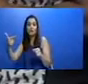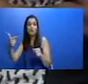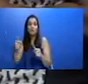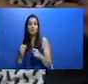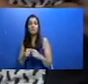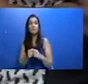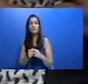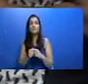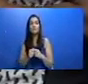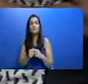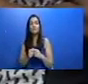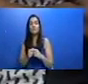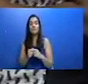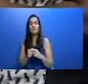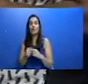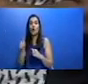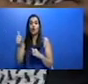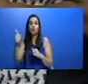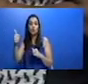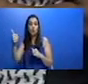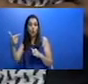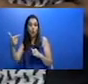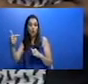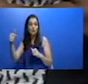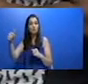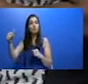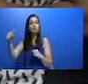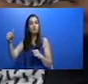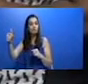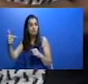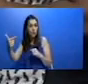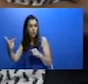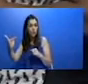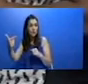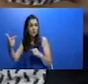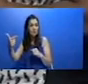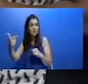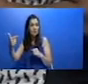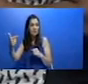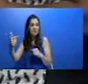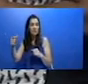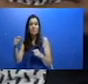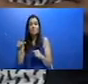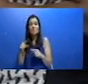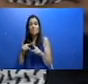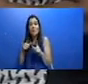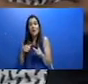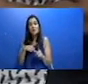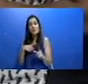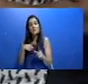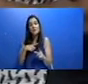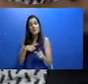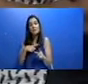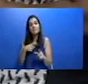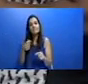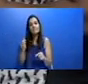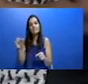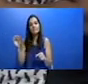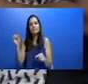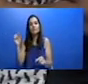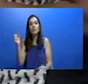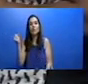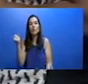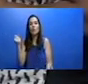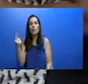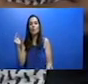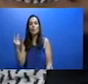dúzia, tem 12 ovos aqui, e mais 12 ovos aqui. Só que sobraram ainda 1, 2,